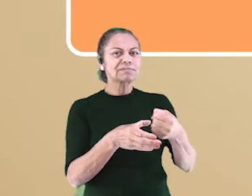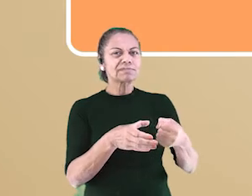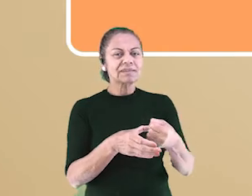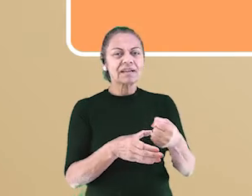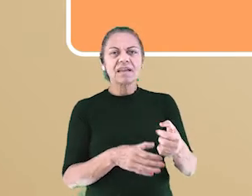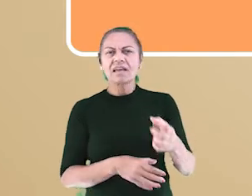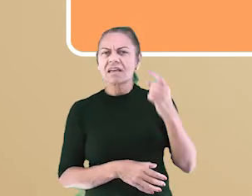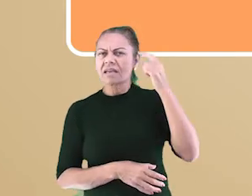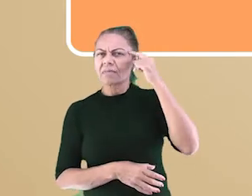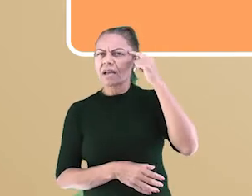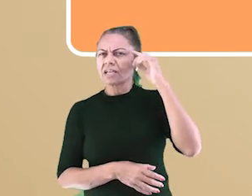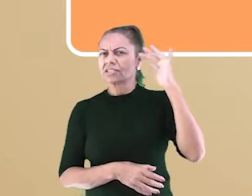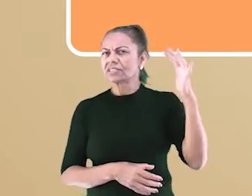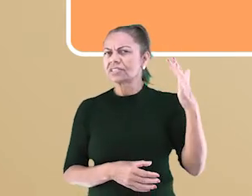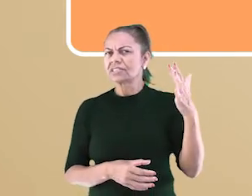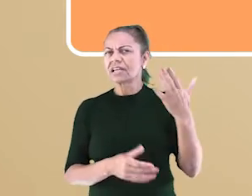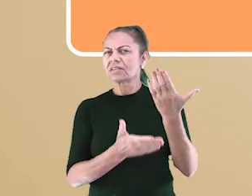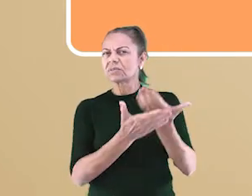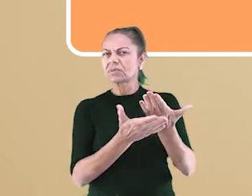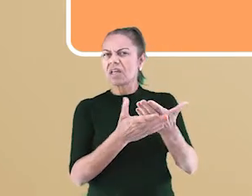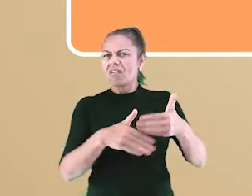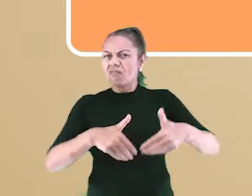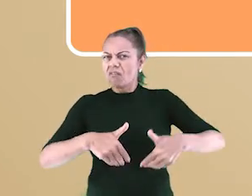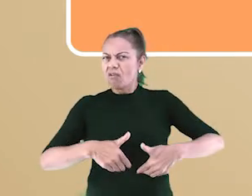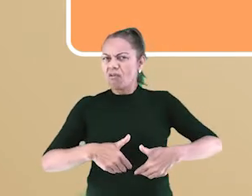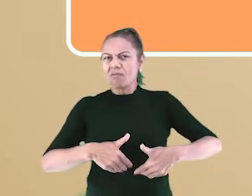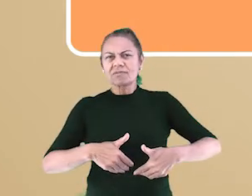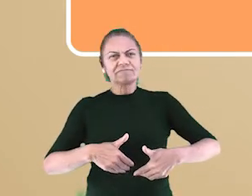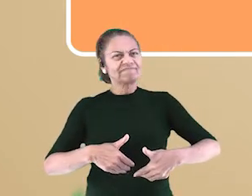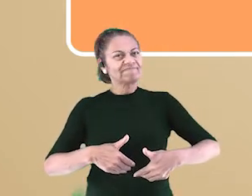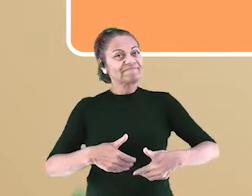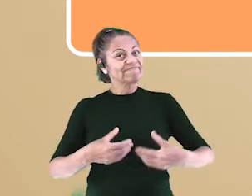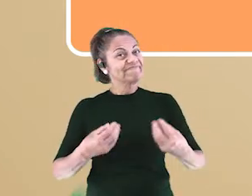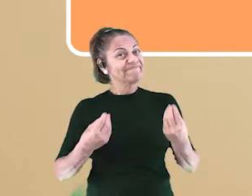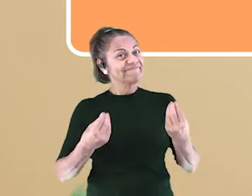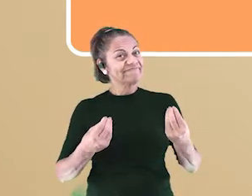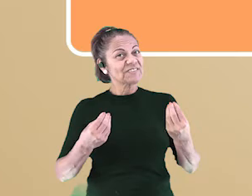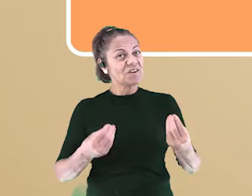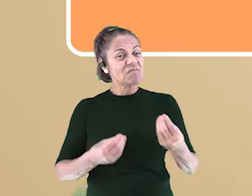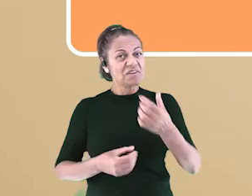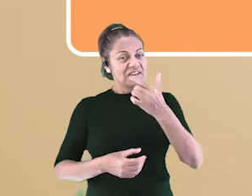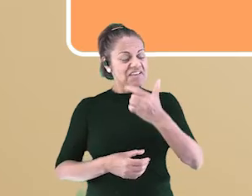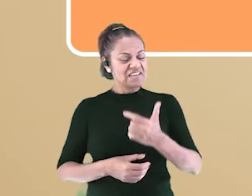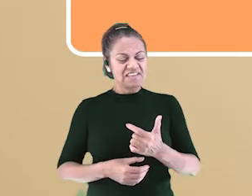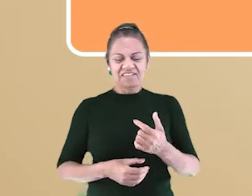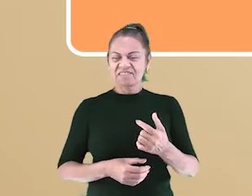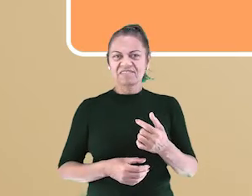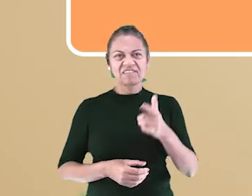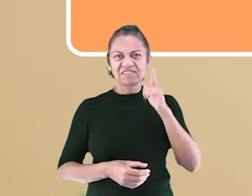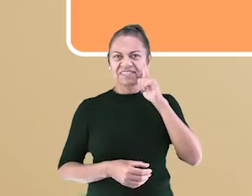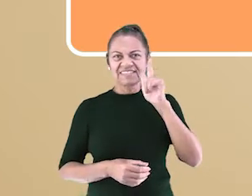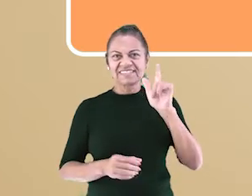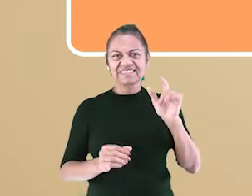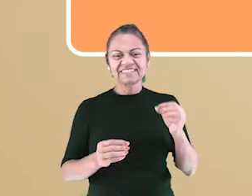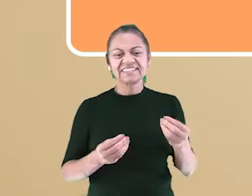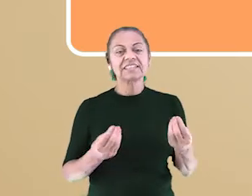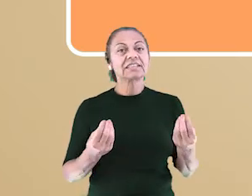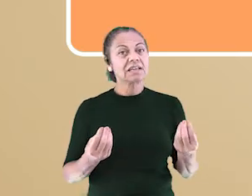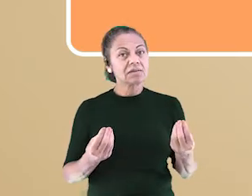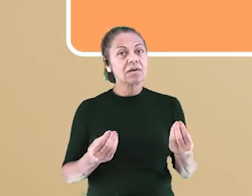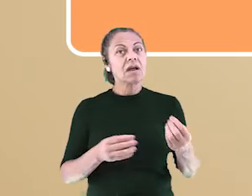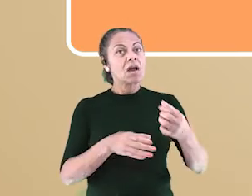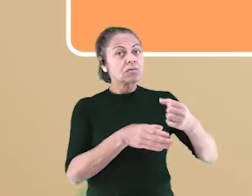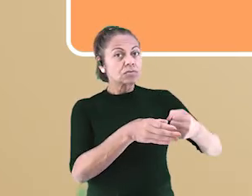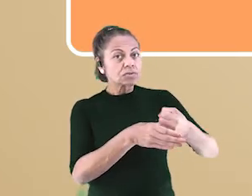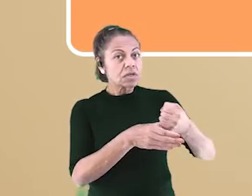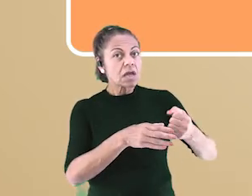com fome. Eu mesma não consigo aprender nada quando estou com a minha barriga vazia. Ser cozinheiro é alimentar as